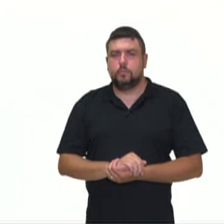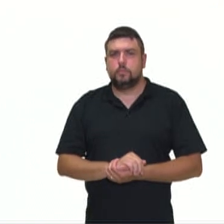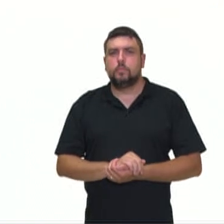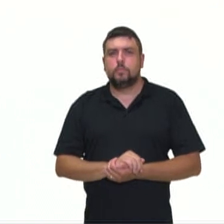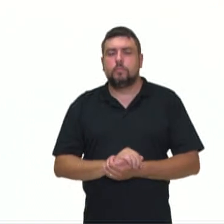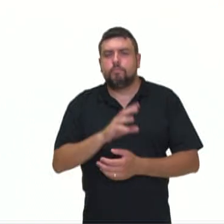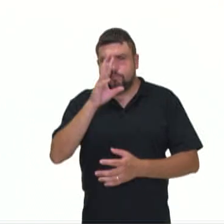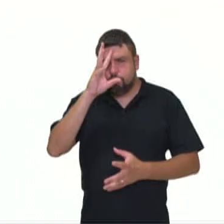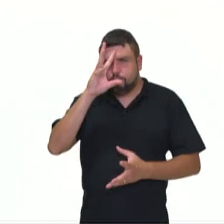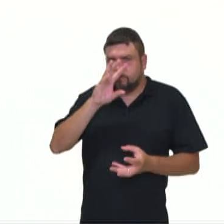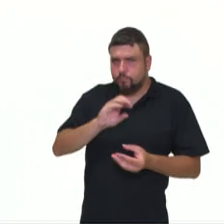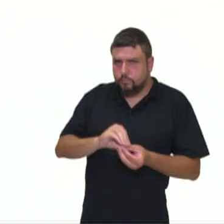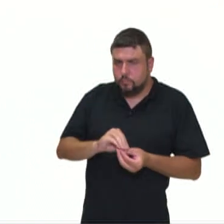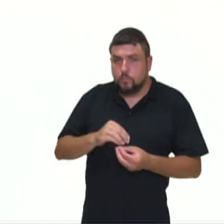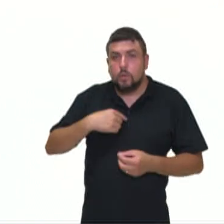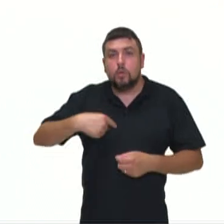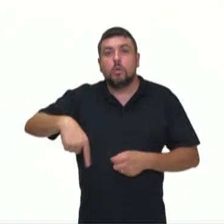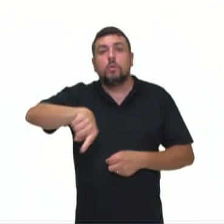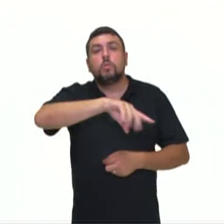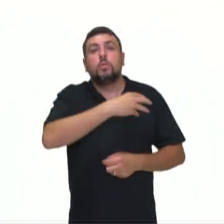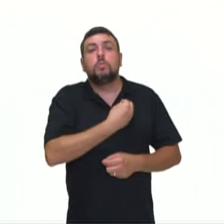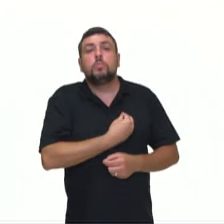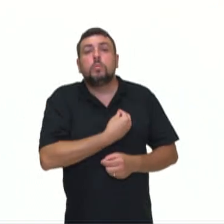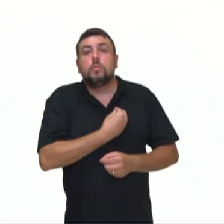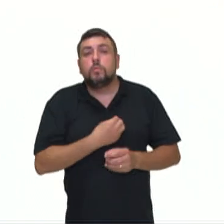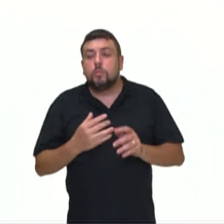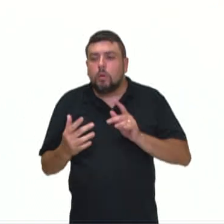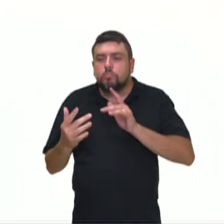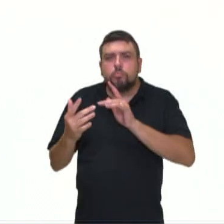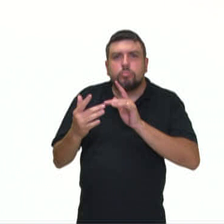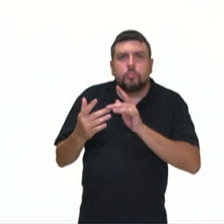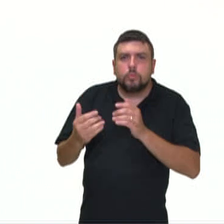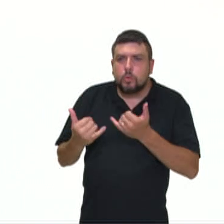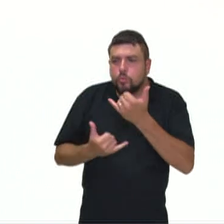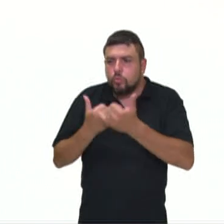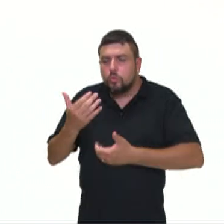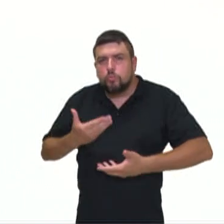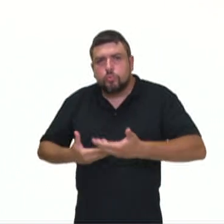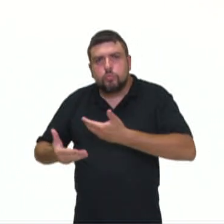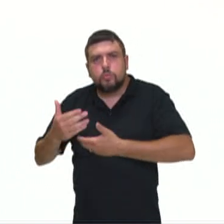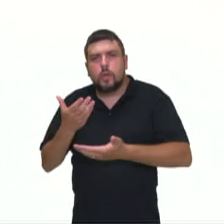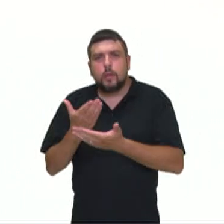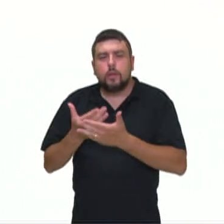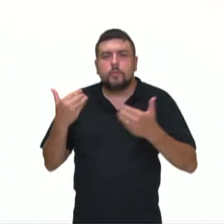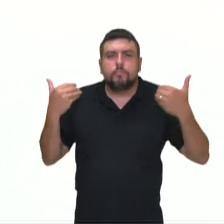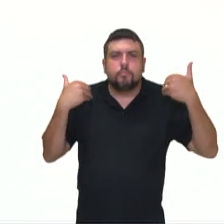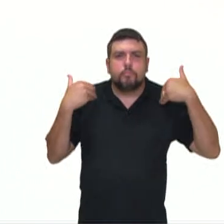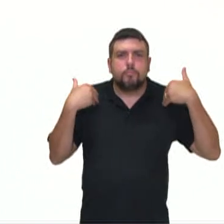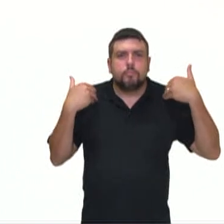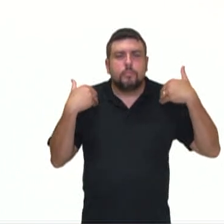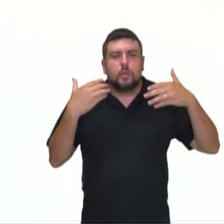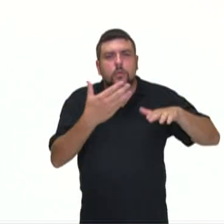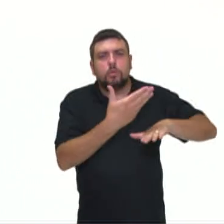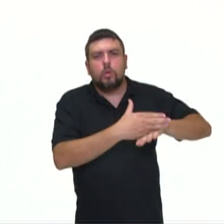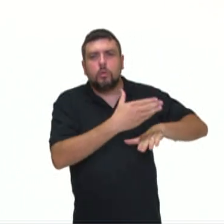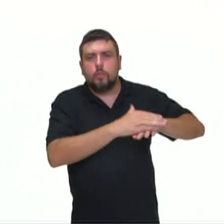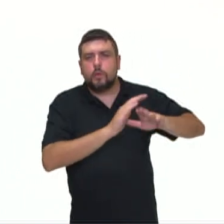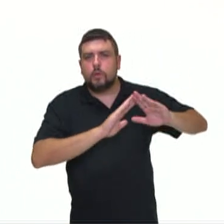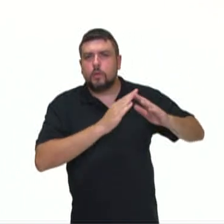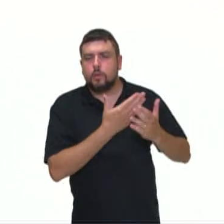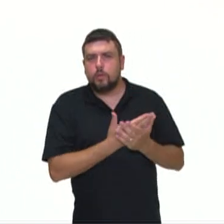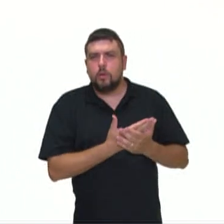vivenciamos experiências cooperativas nas nossas aulas de educação física, nas atividades escolares,